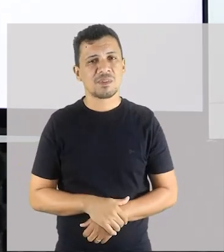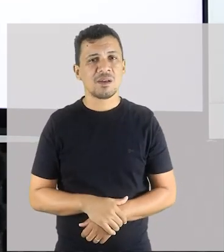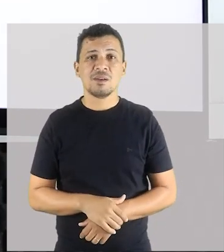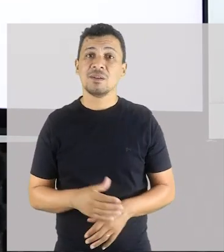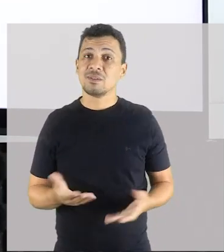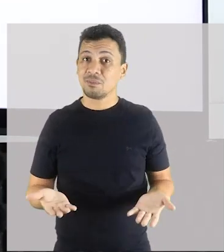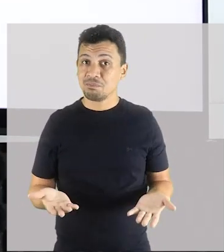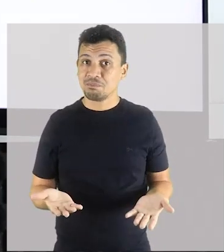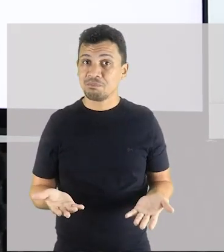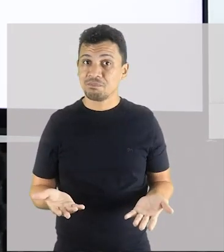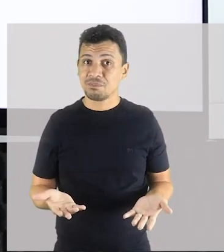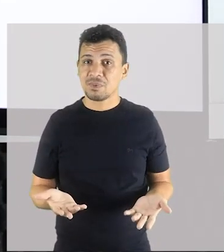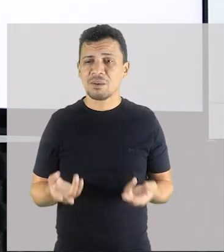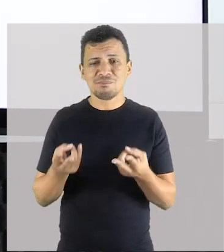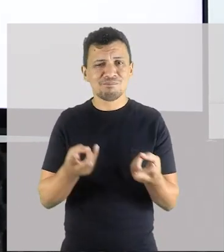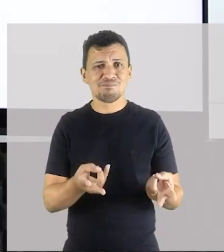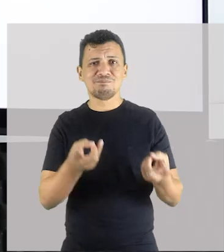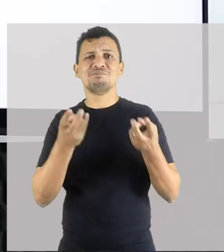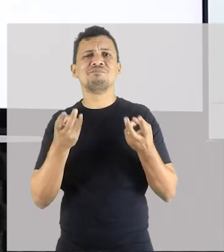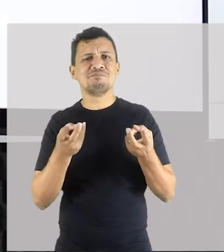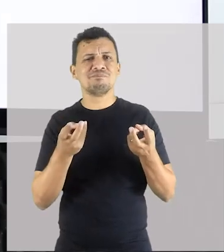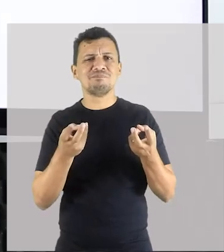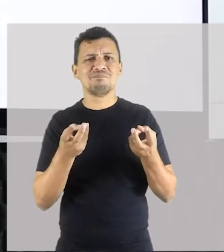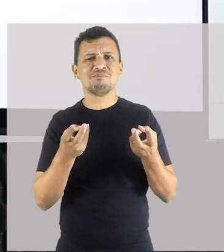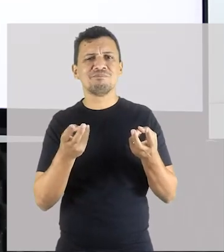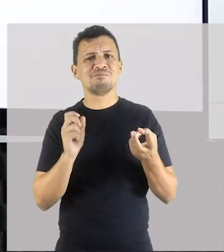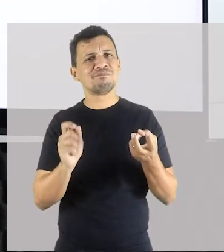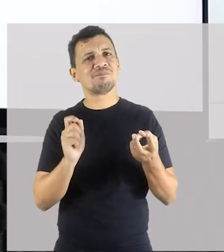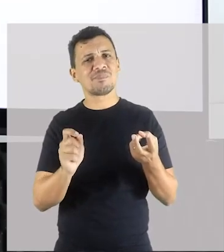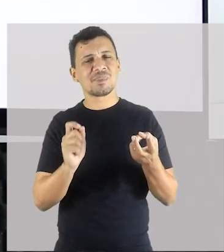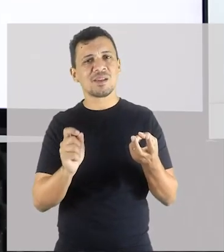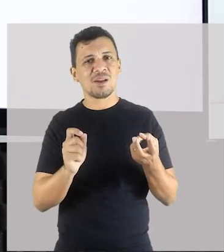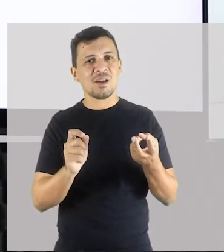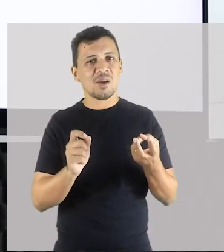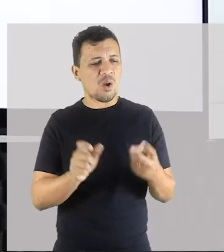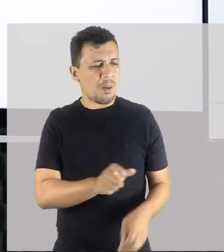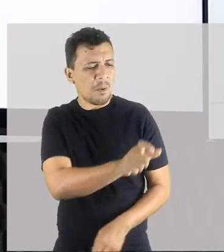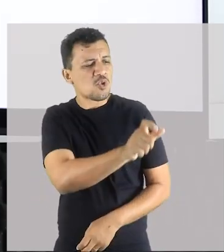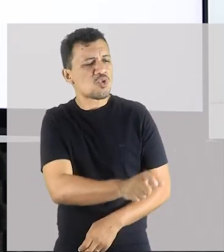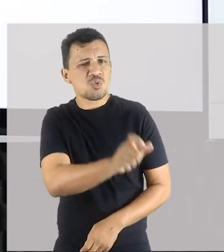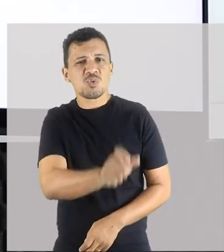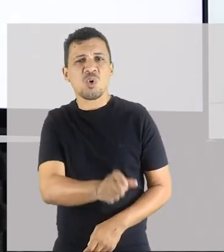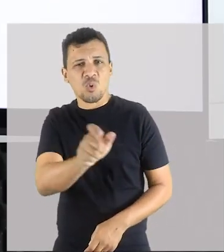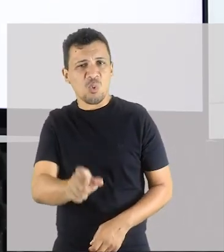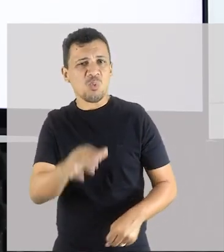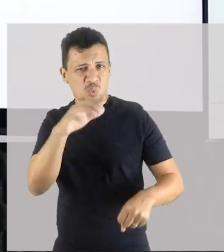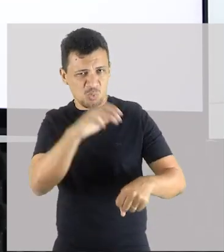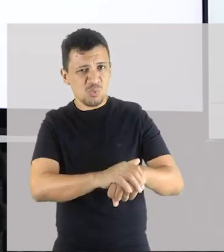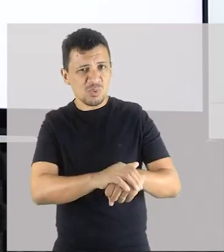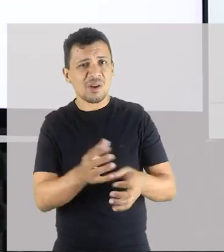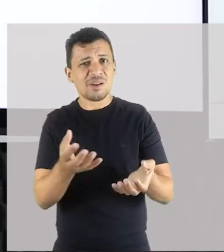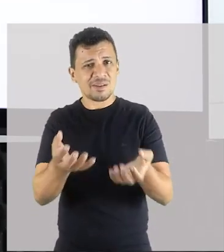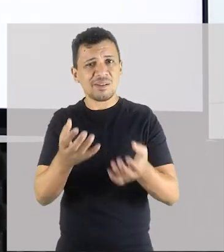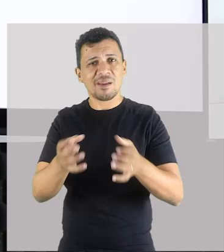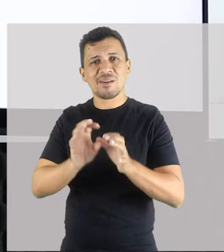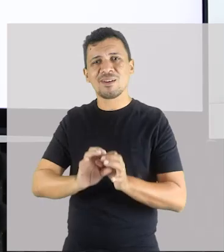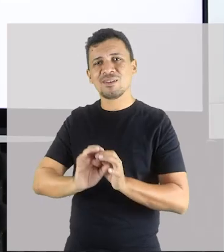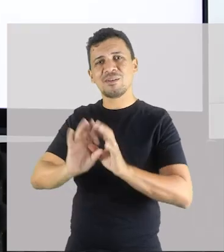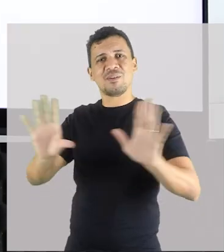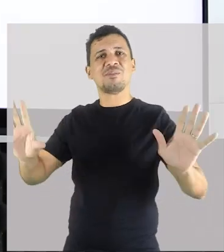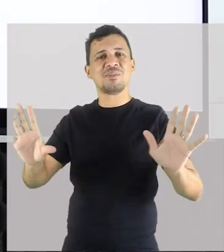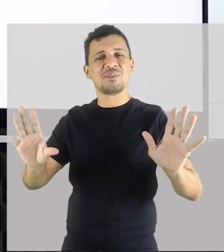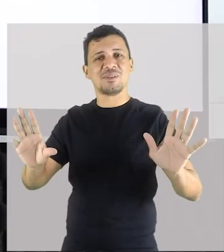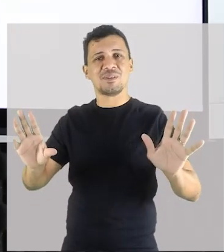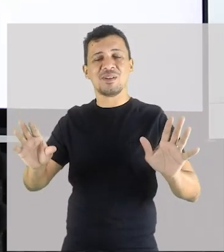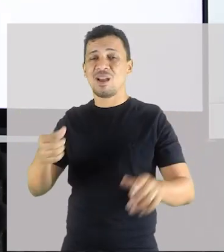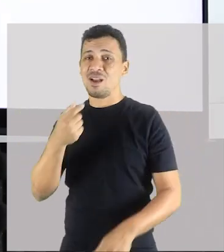vez mais era notório e evidente, né, que esses colonos queriam esse processo de independência. E, mais uma vez, a